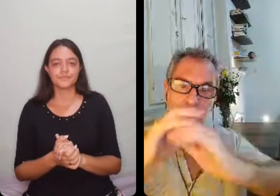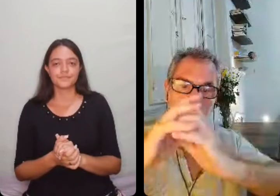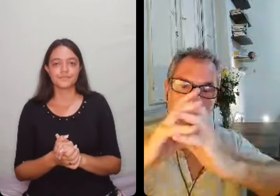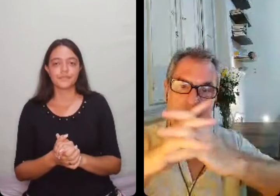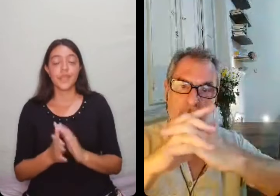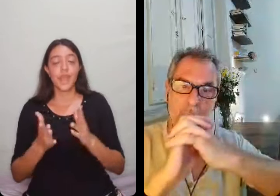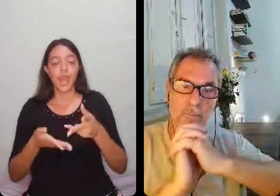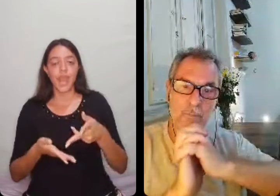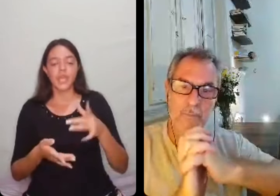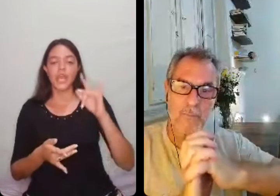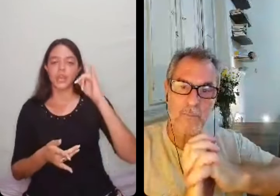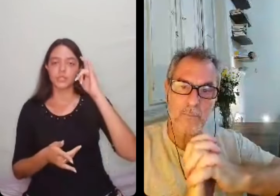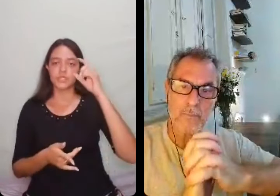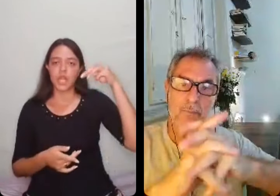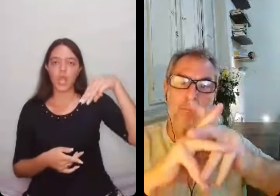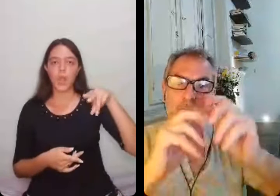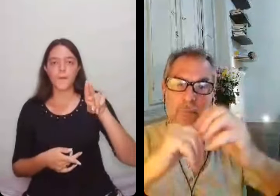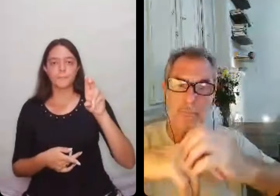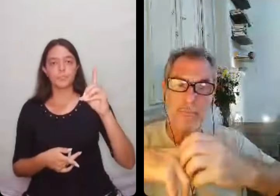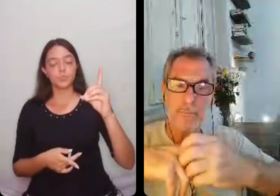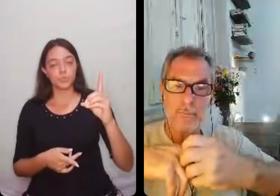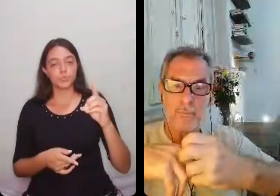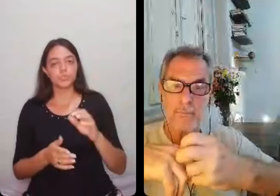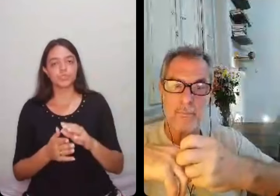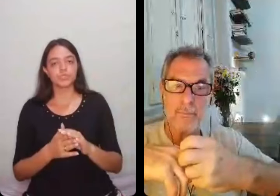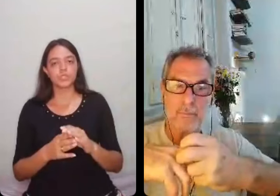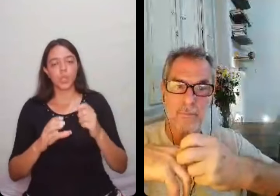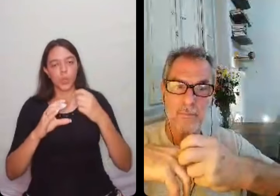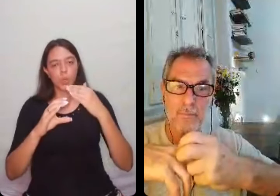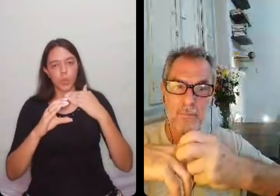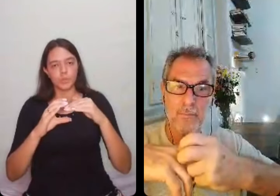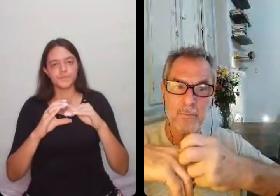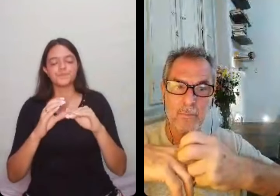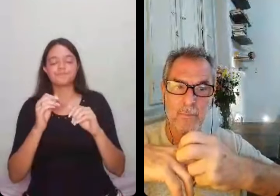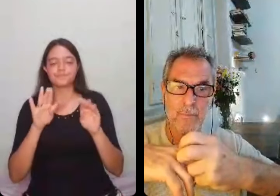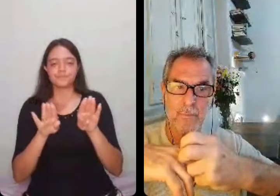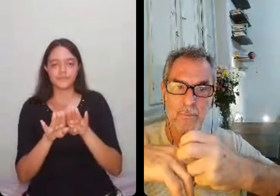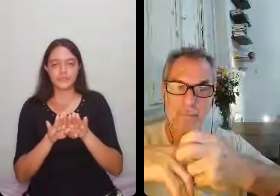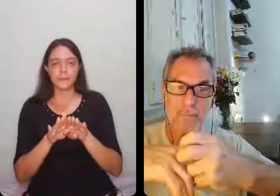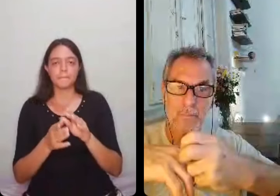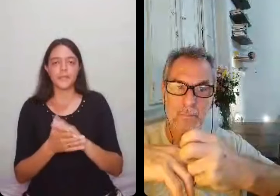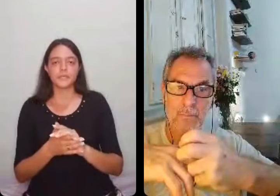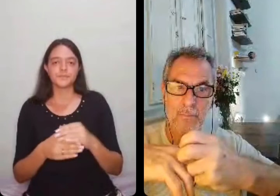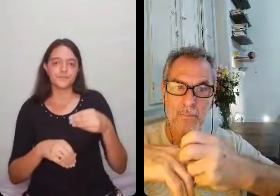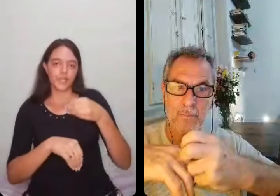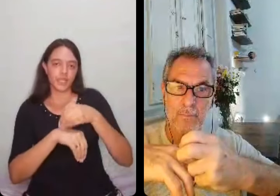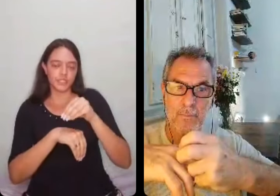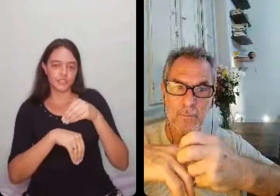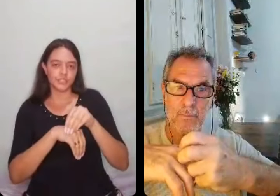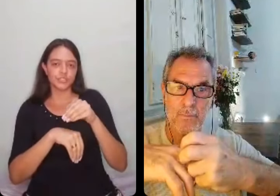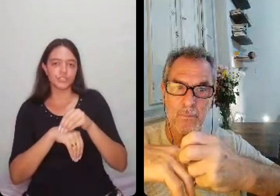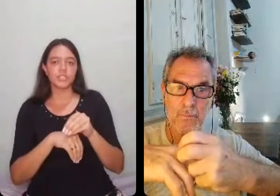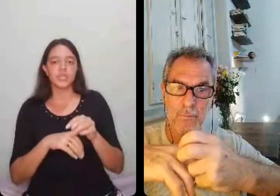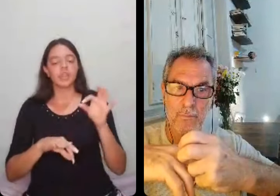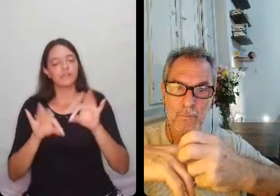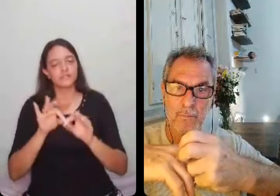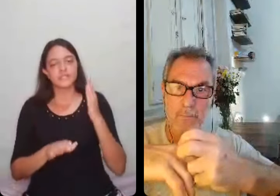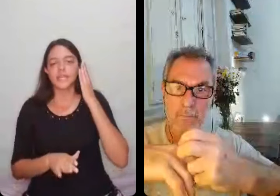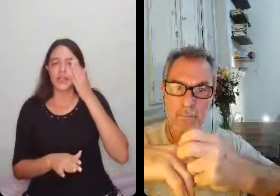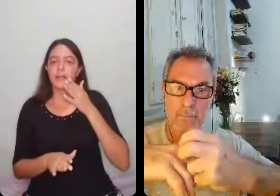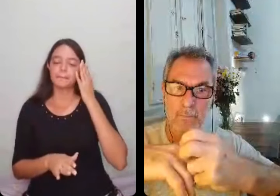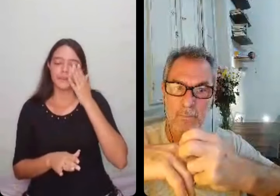possam clicar e fazer. A gente vai deixar aí a dica para as oficinas e para a palestra, que tem tudo a ver com o